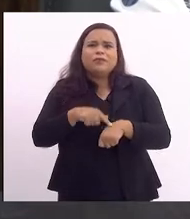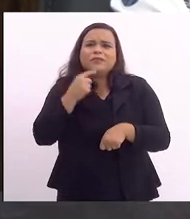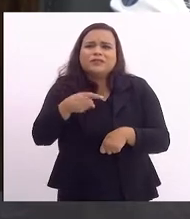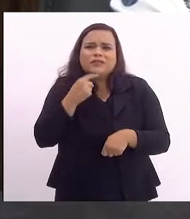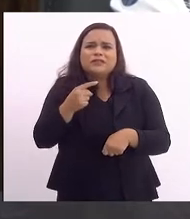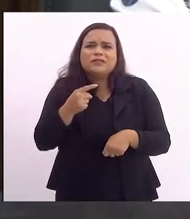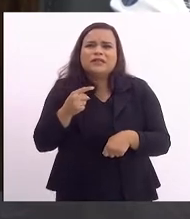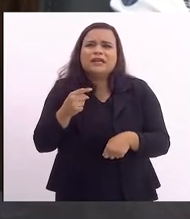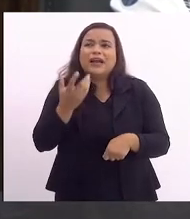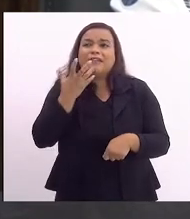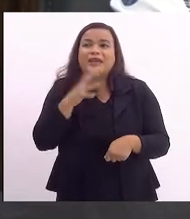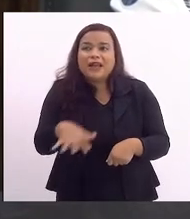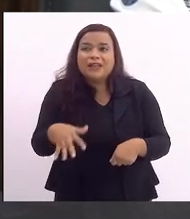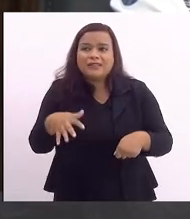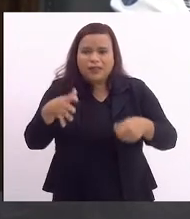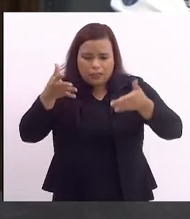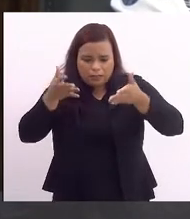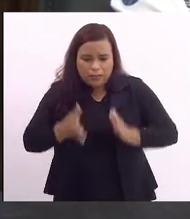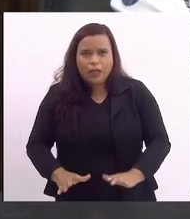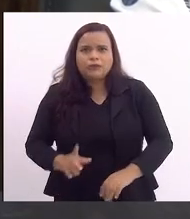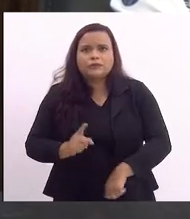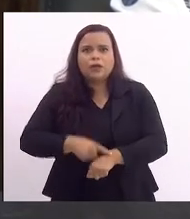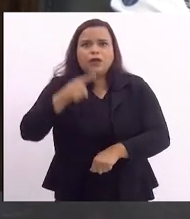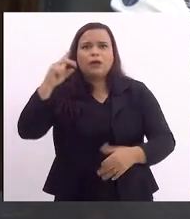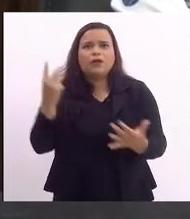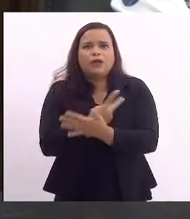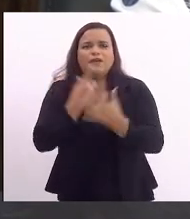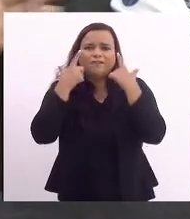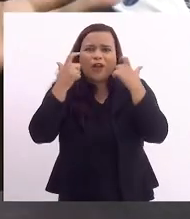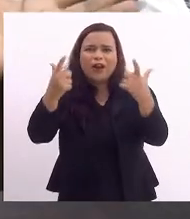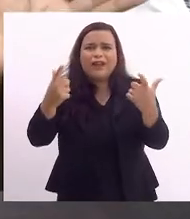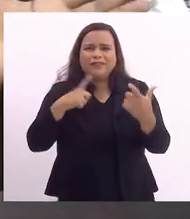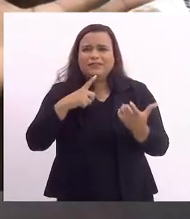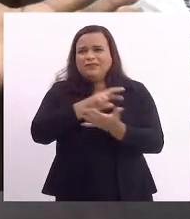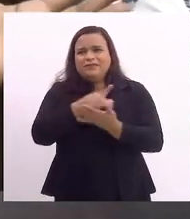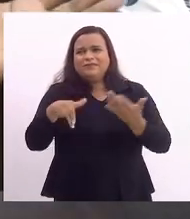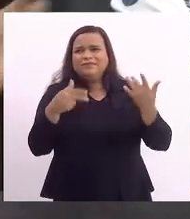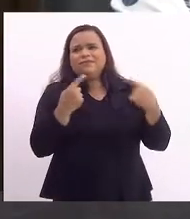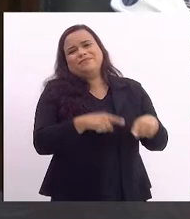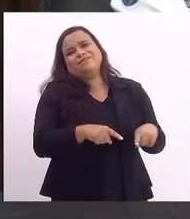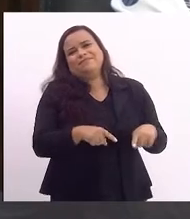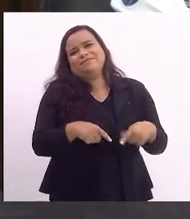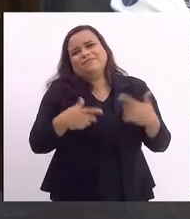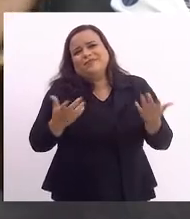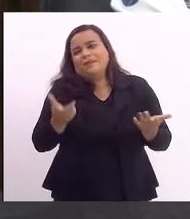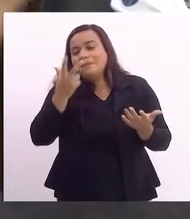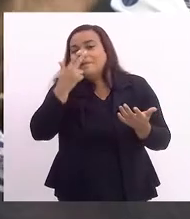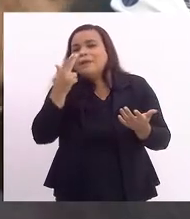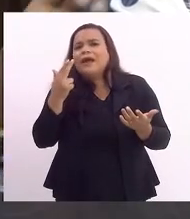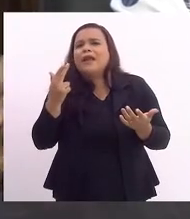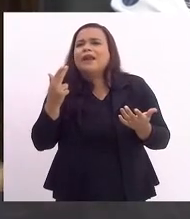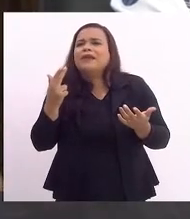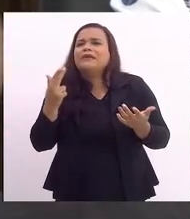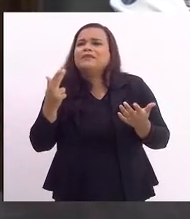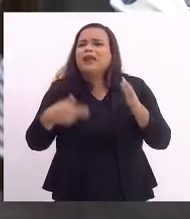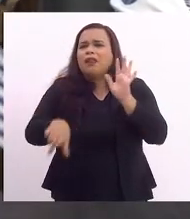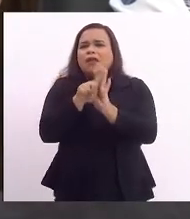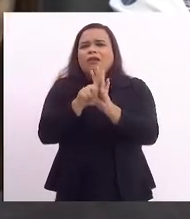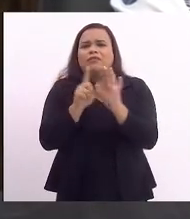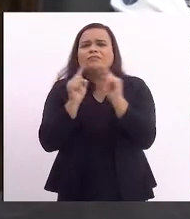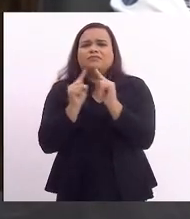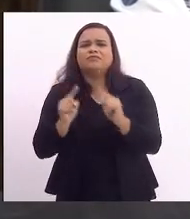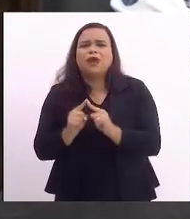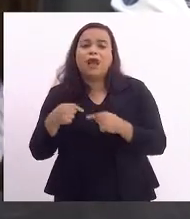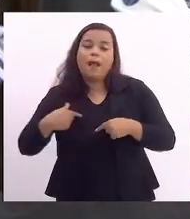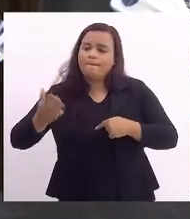violada. Porque são muitas formas sofisticadas, porque são institucionais, né? Então, eles sofisticam, está na letra da lei. Eu estou cumprindo o